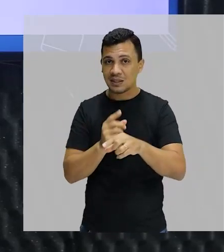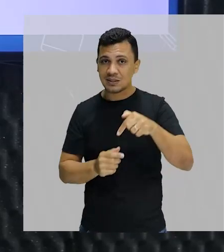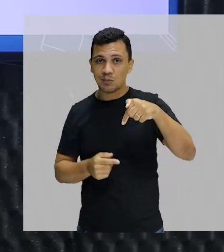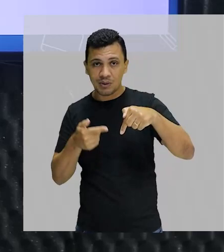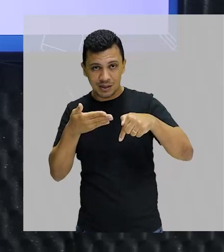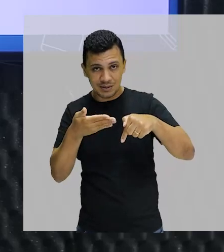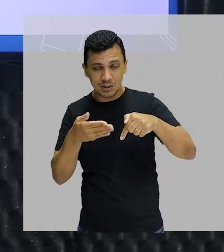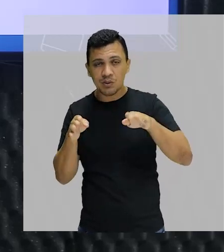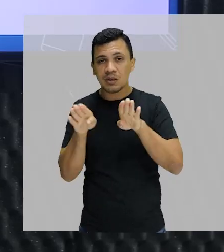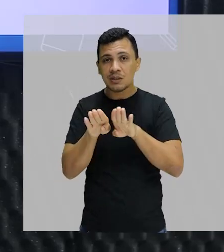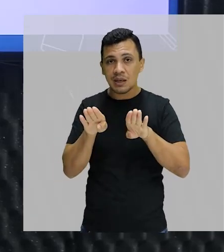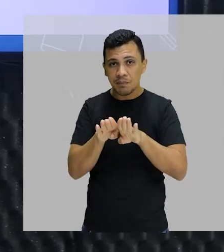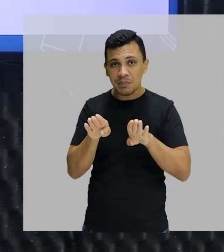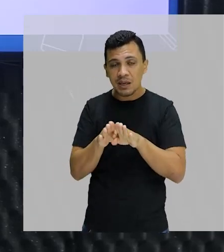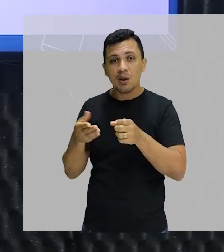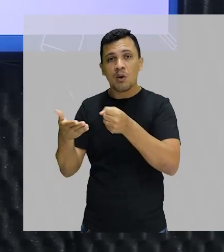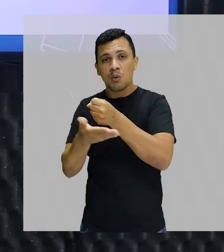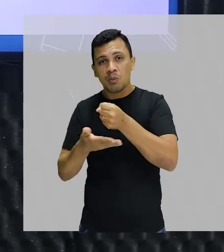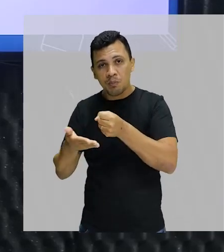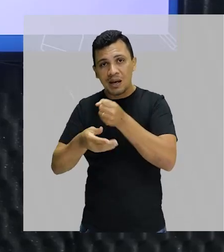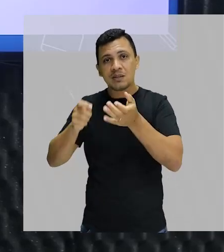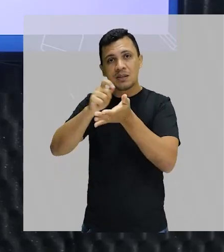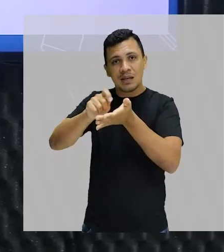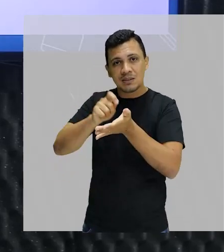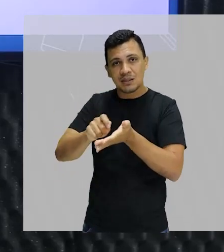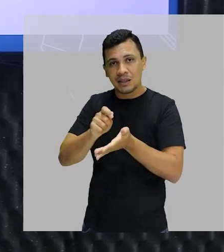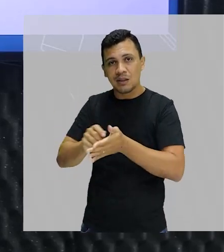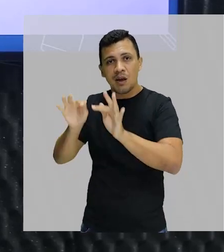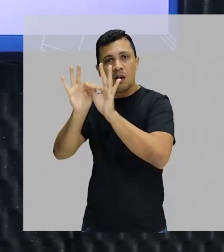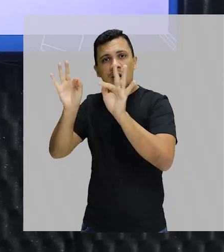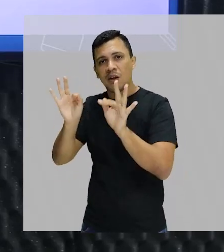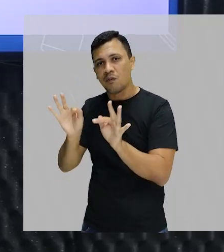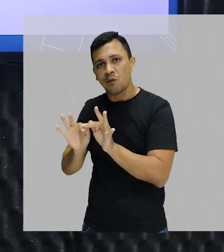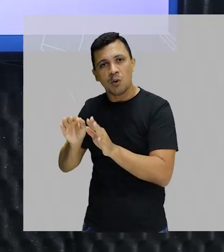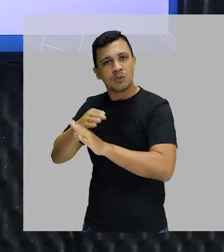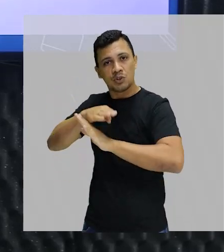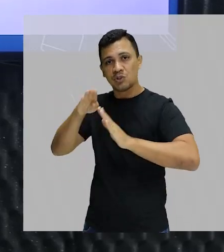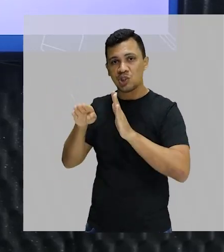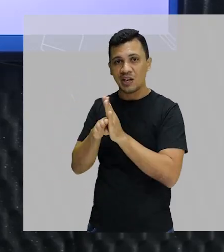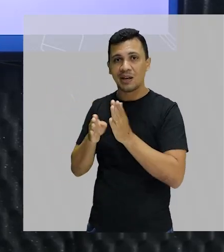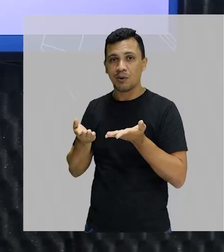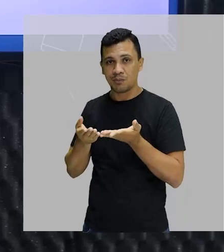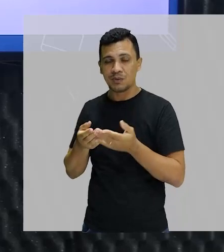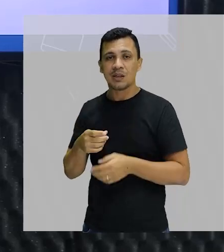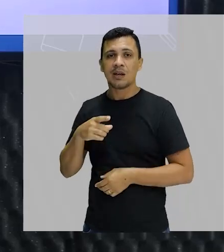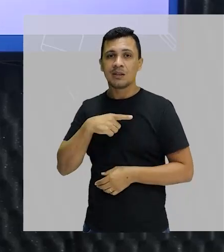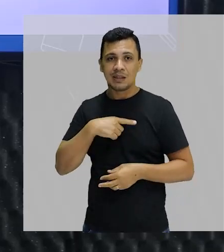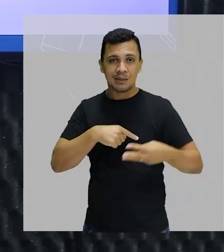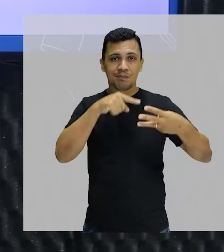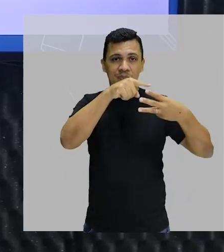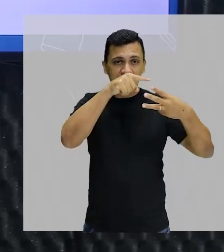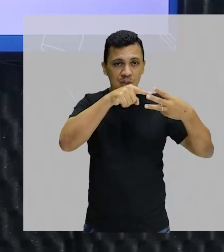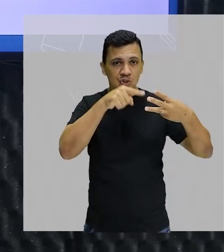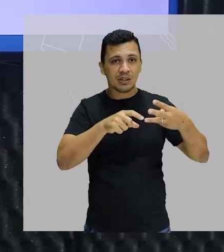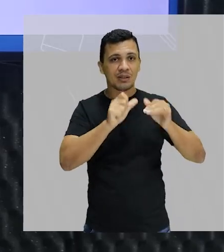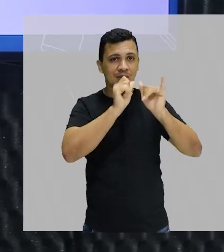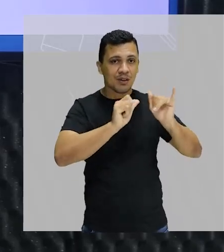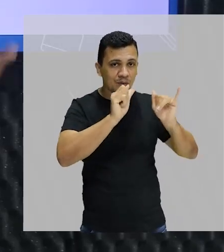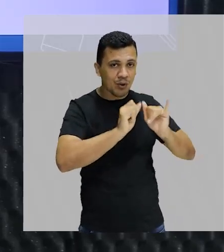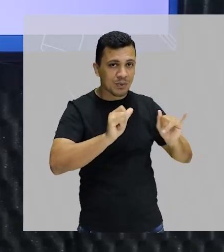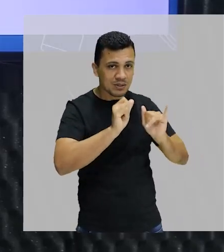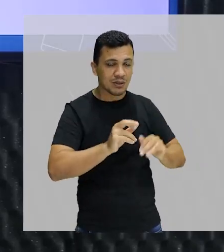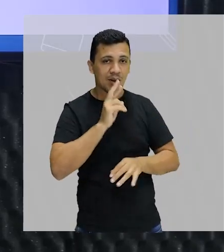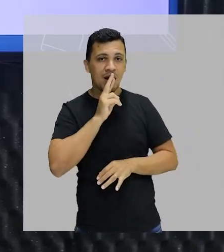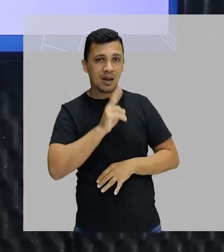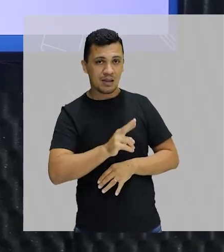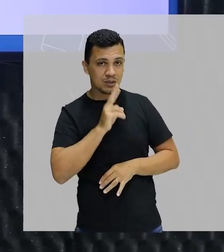e também com base na escrita do termo geral. Essa informação, gente, essas três informações que ao longo das nossas resoluções